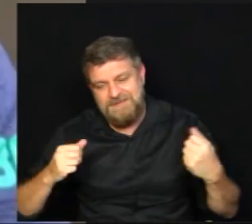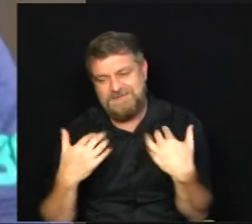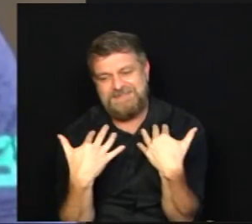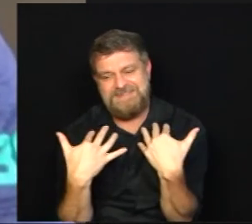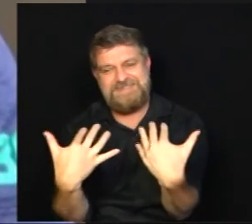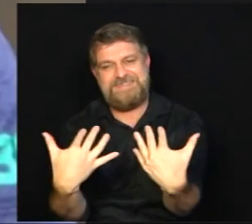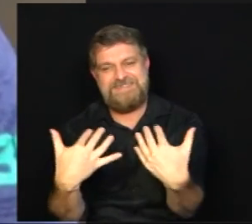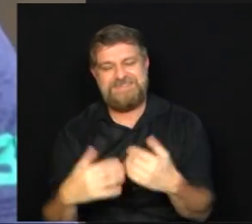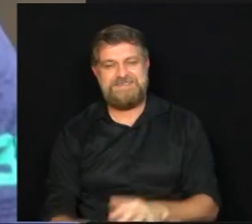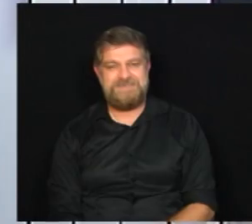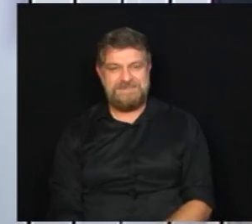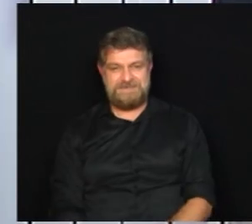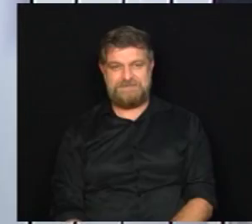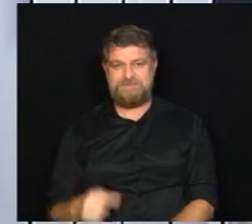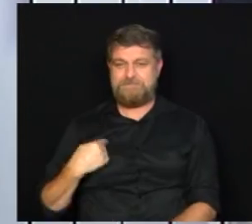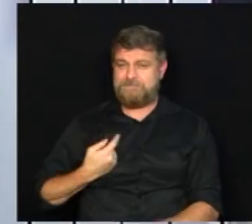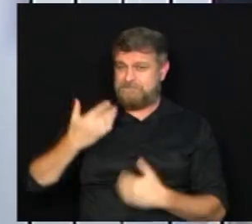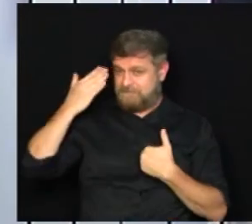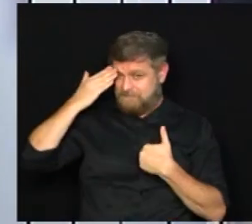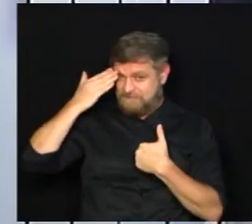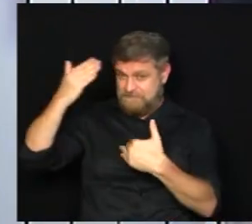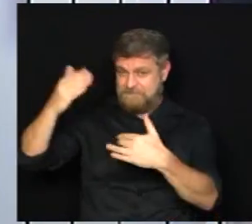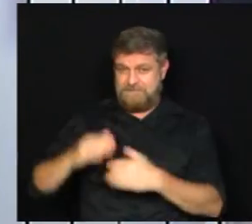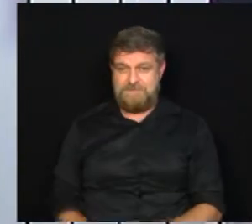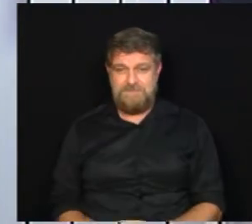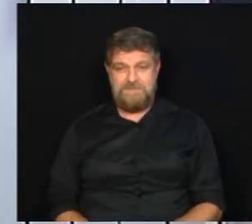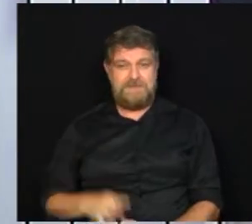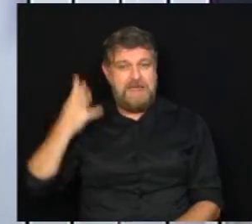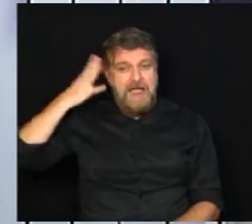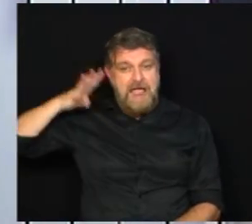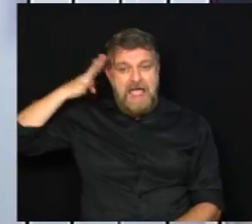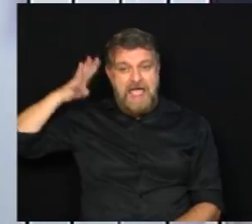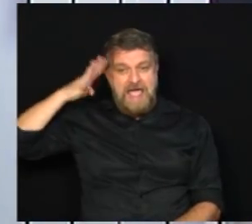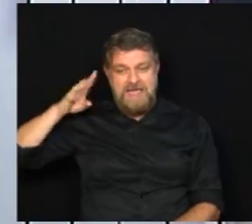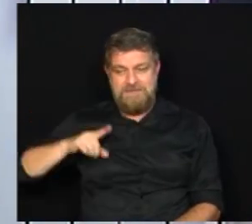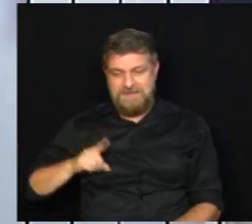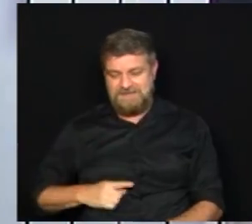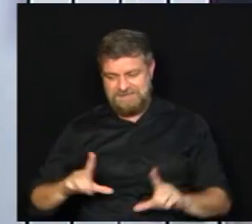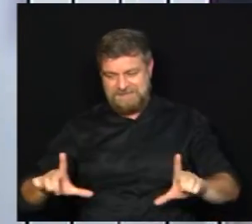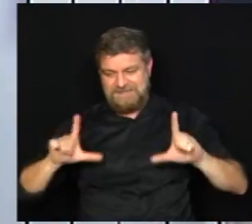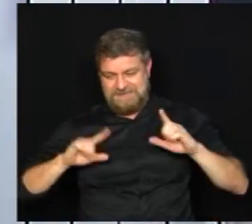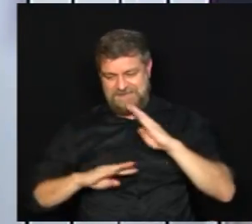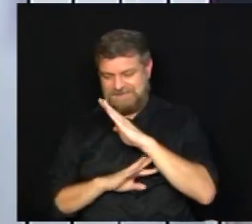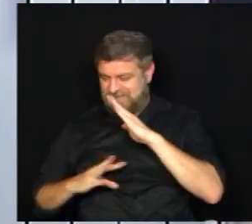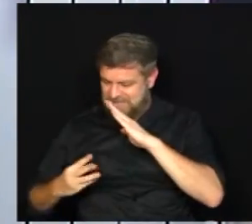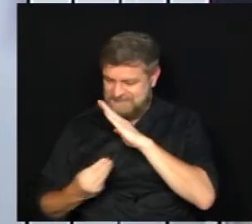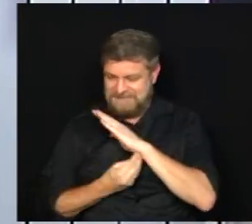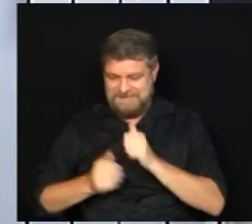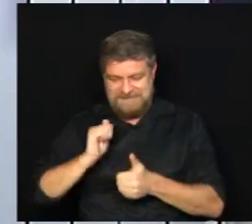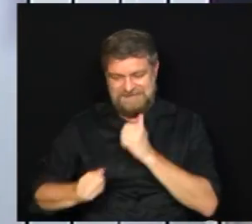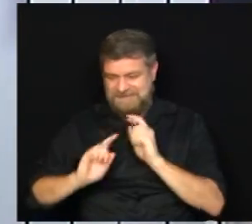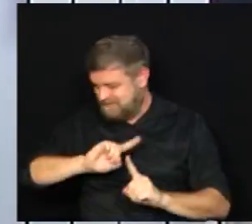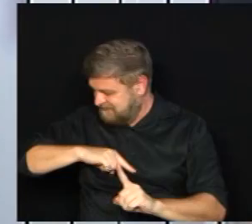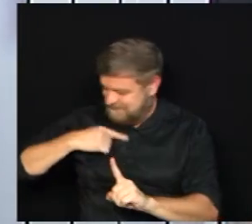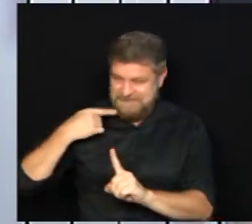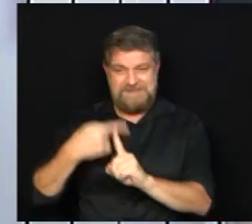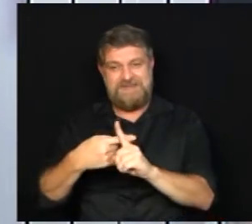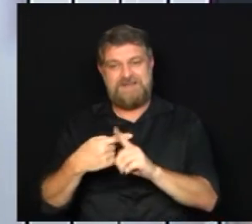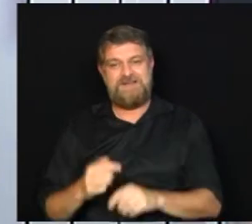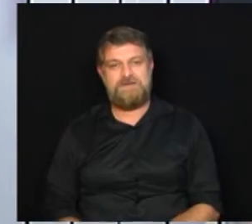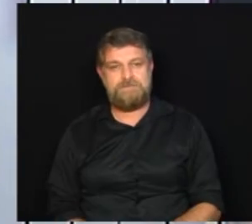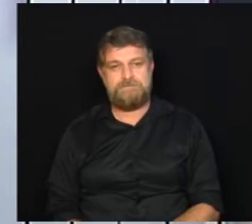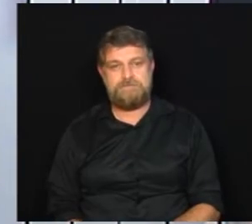assistiu. Nós aqui agradecemos a presença da Emily Rosa aqui no Mais Esportes dentro do Câmara